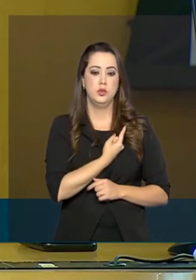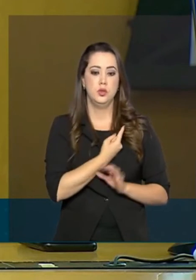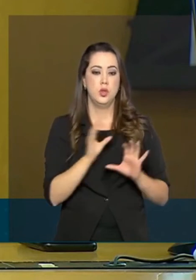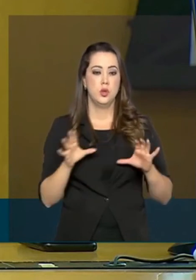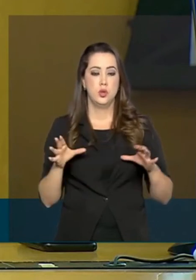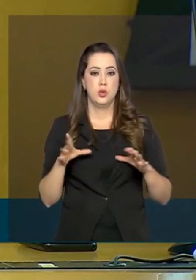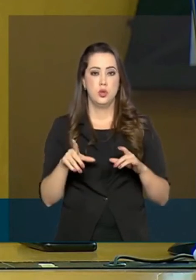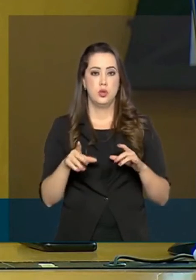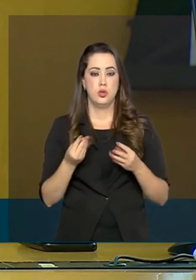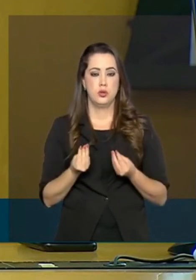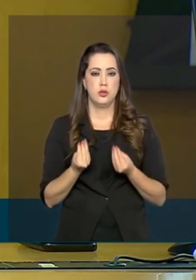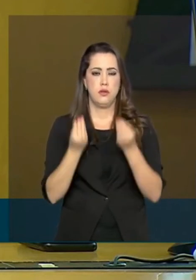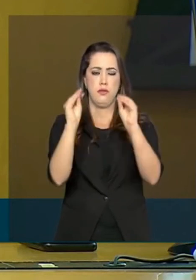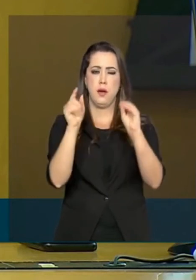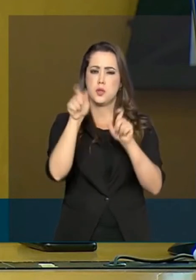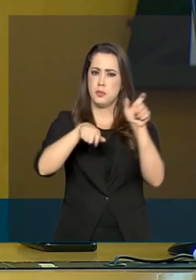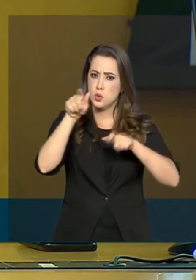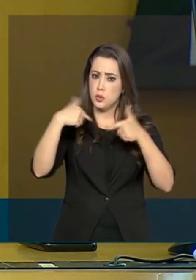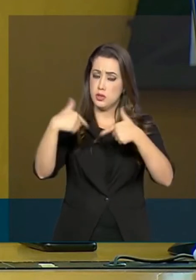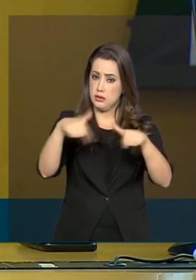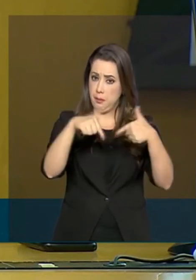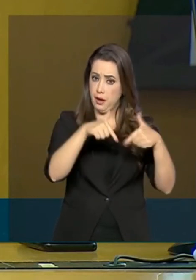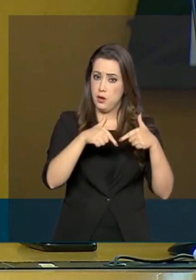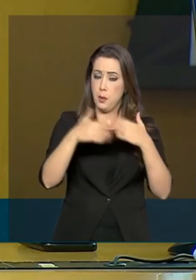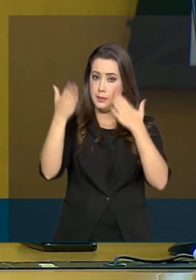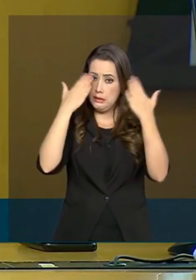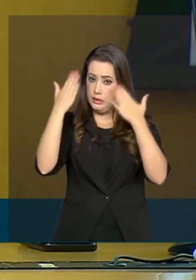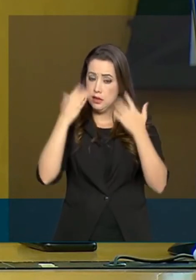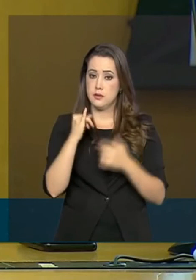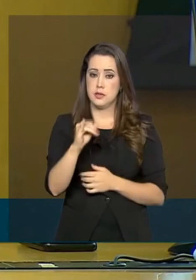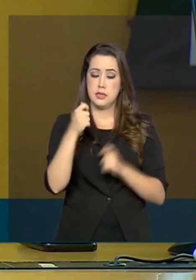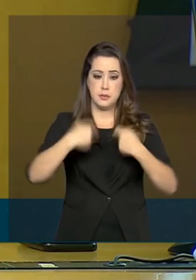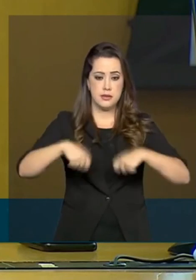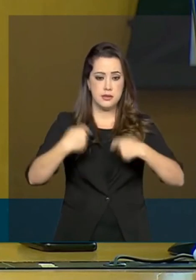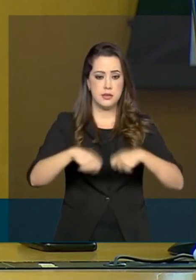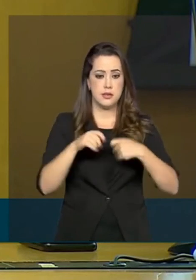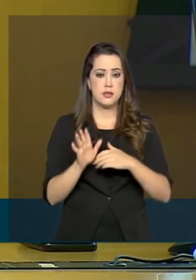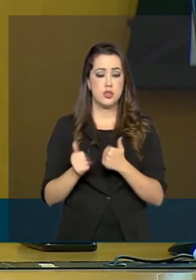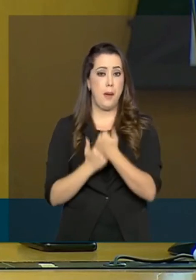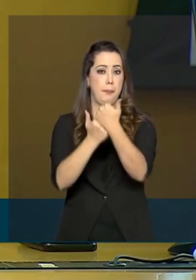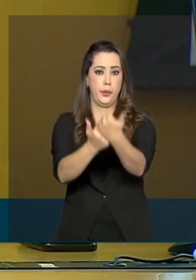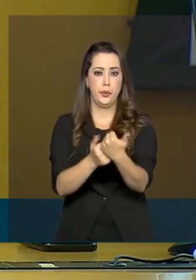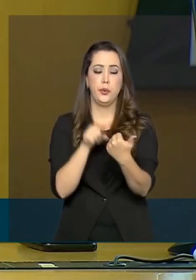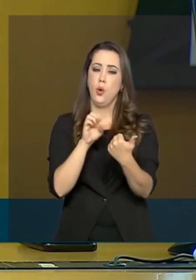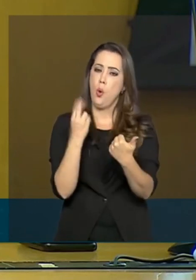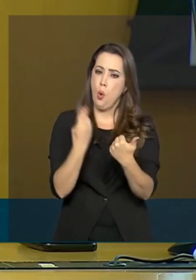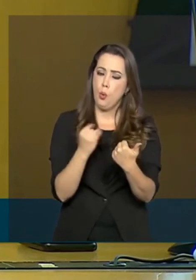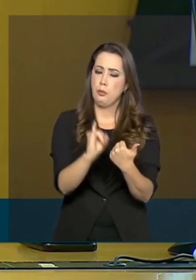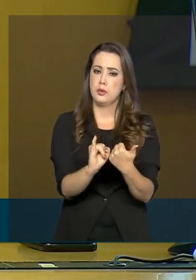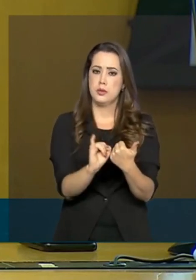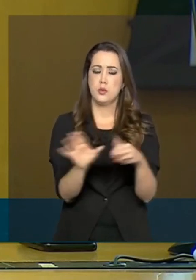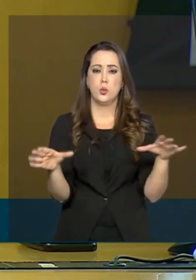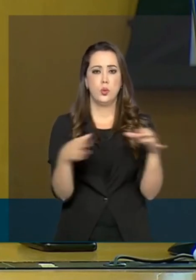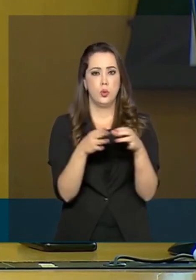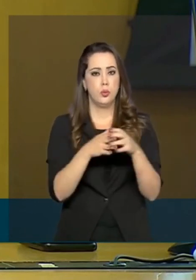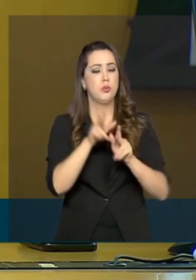de saúde, psiquiatra, para poder, caso essas pessoas viessem a precisar de ajuda, ou caso, entre